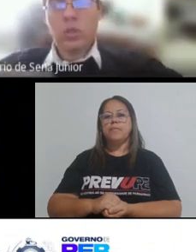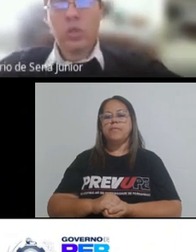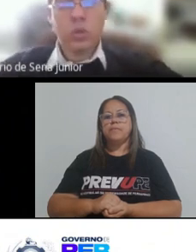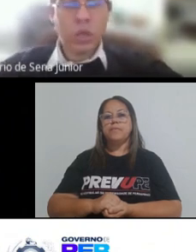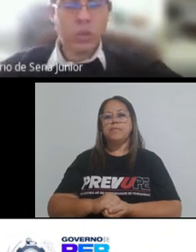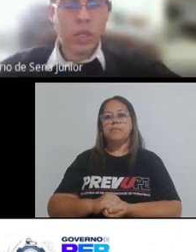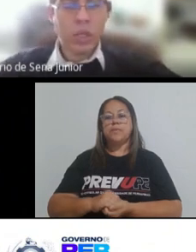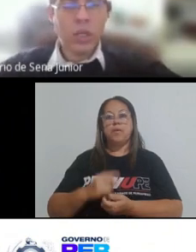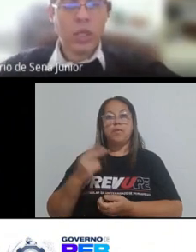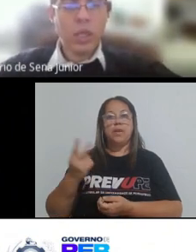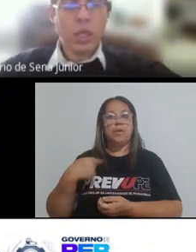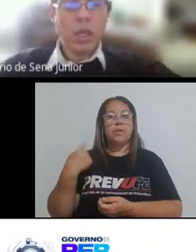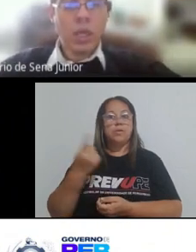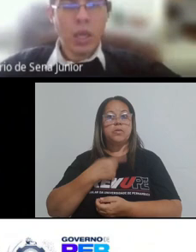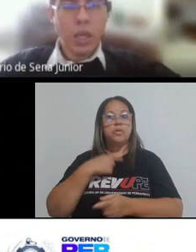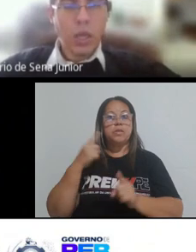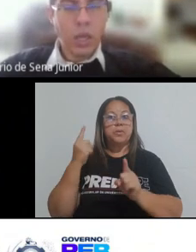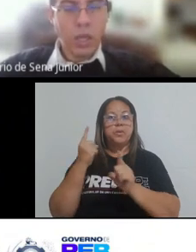nós encontramos aqui,